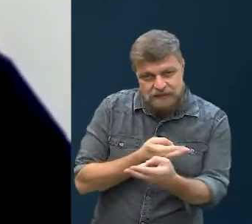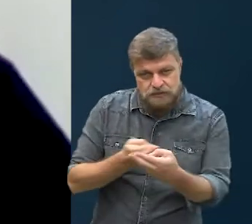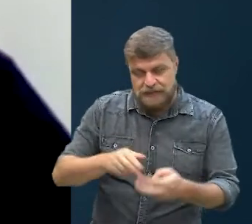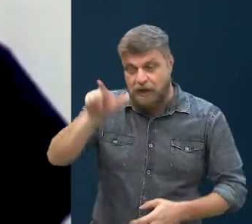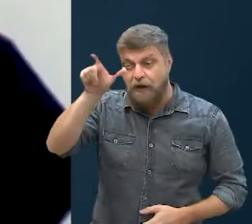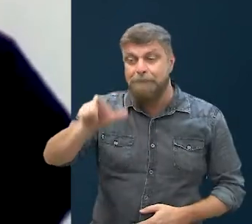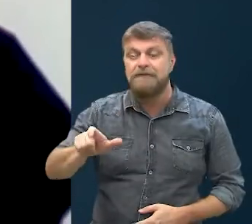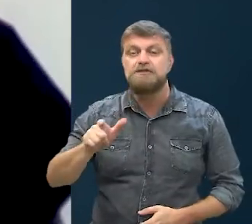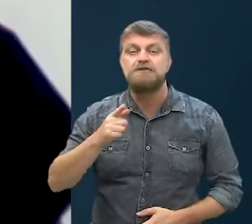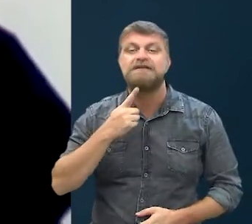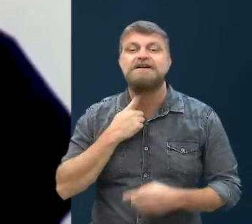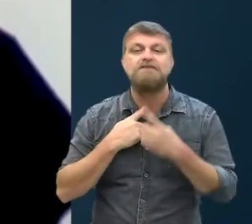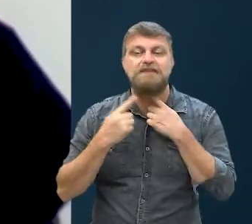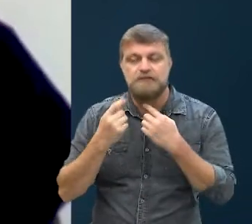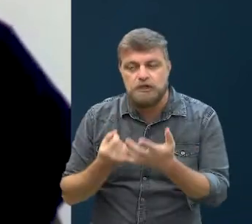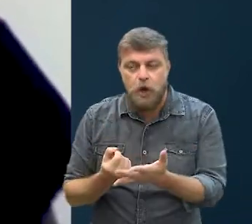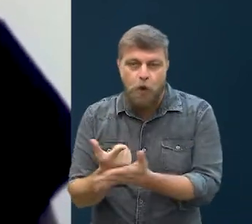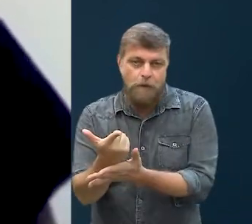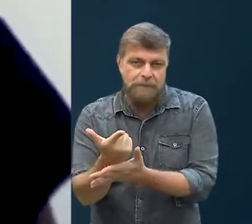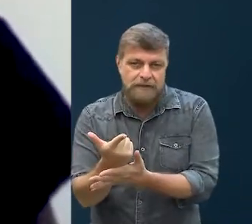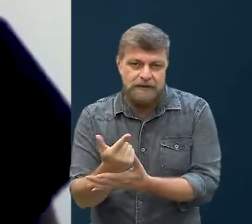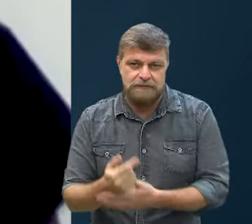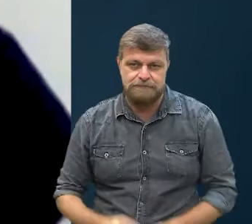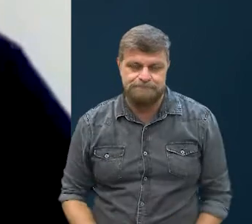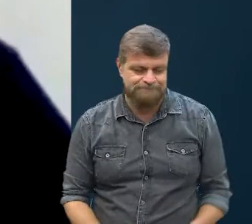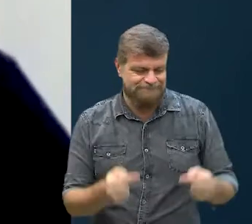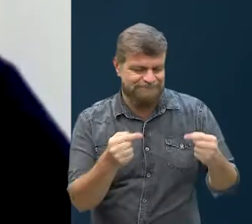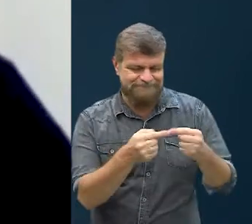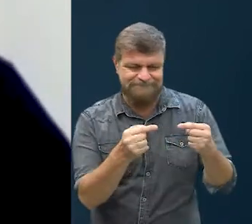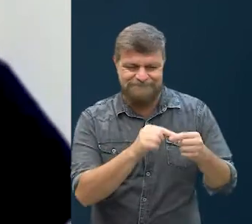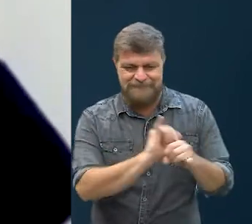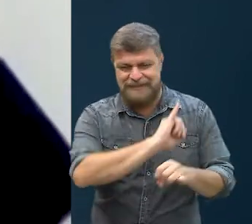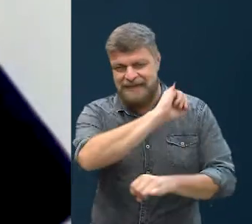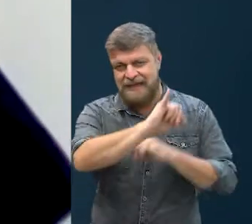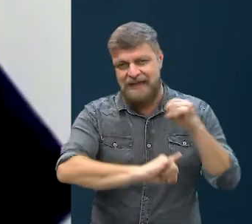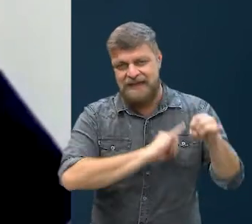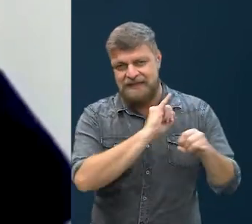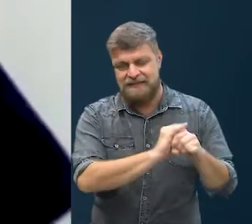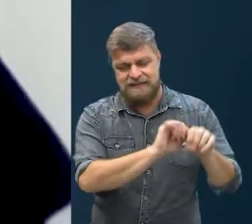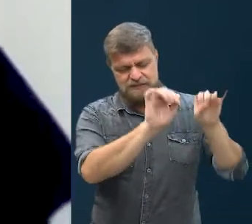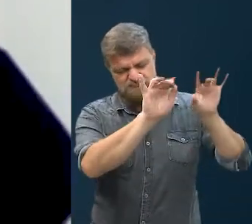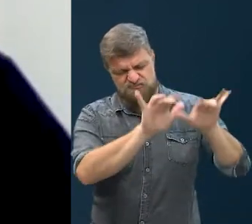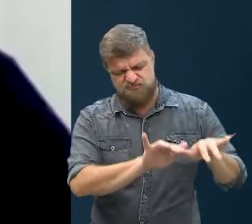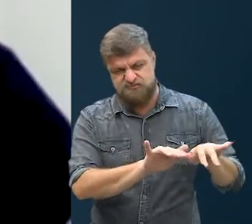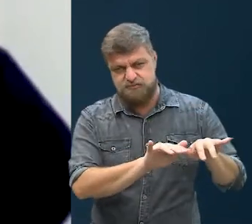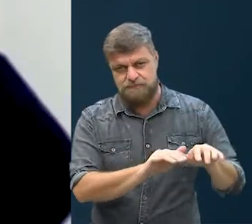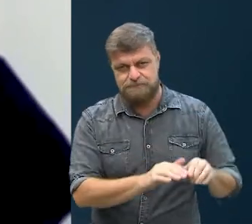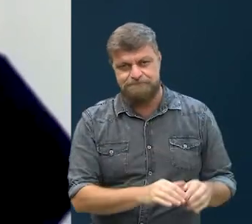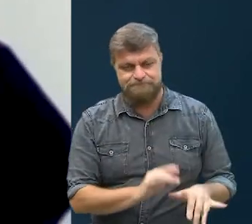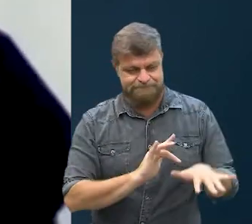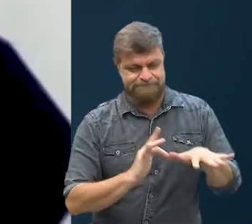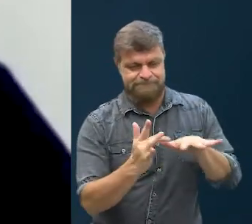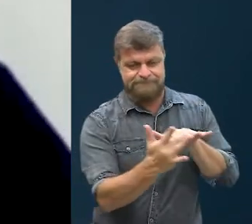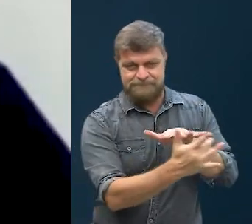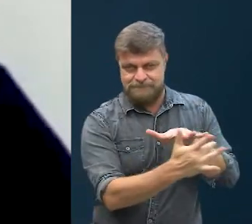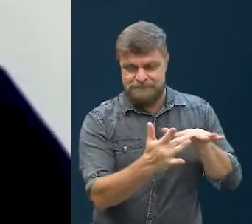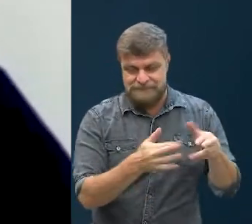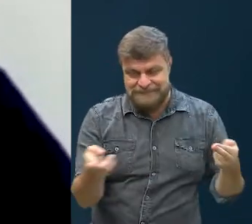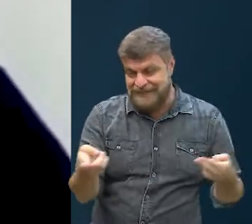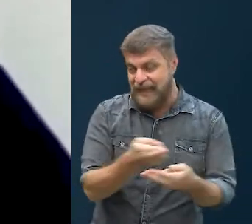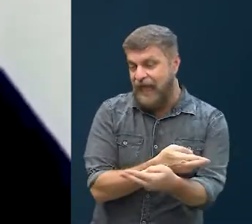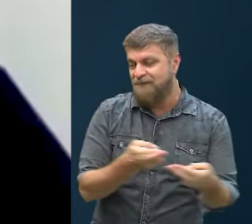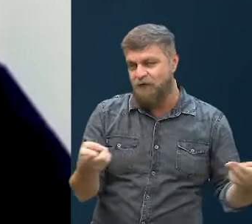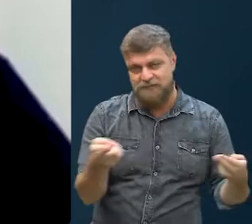consumidor, ele está muito digitalizado, né? Ele está realmente muito envolvido com as